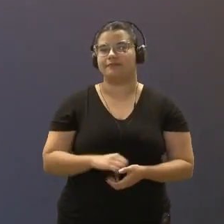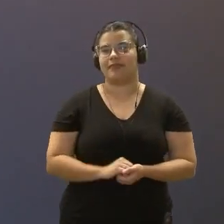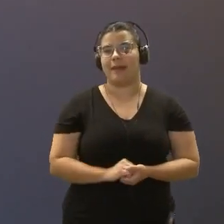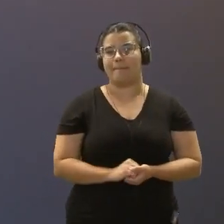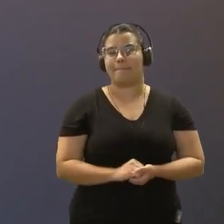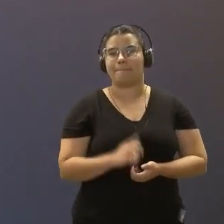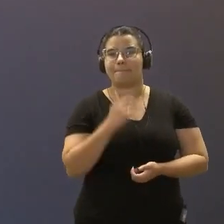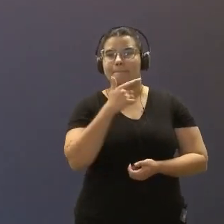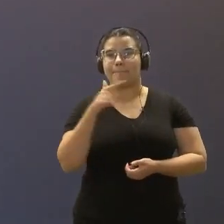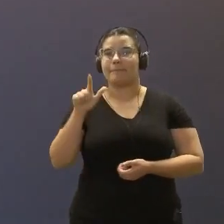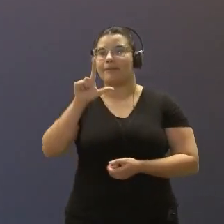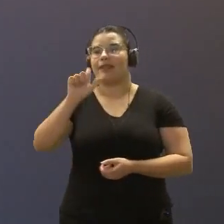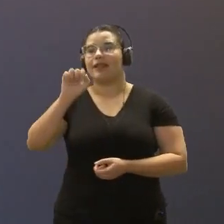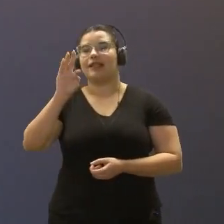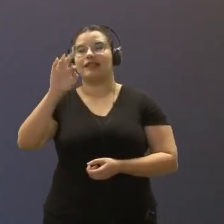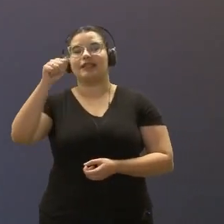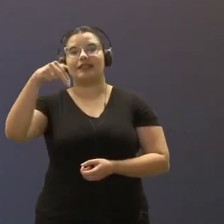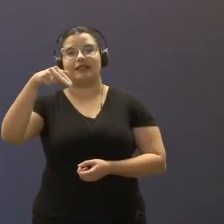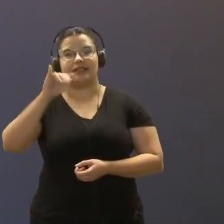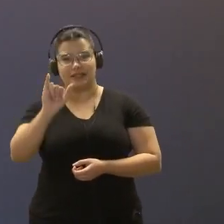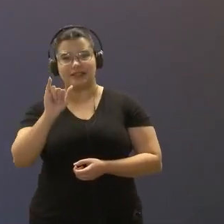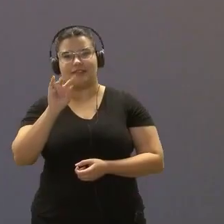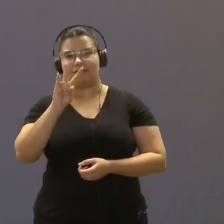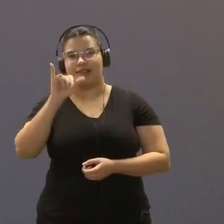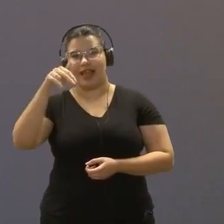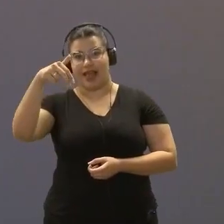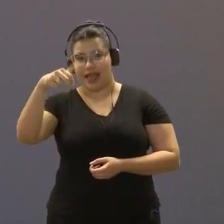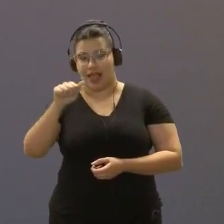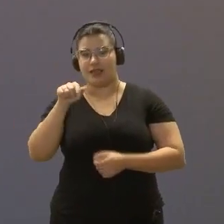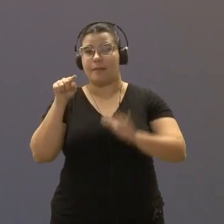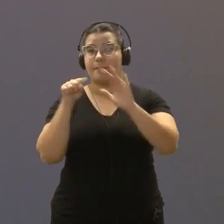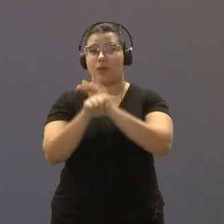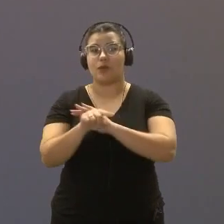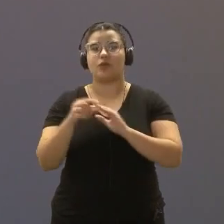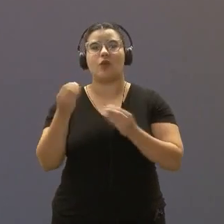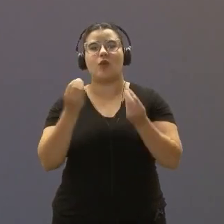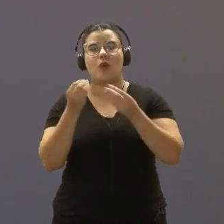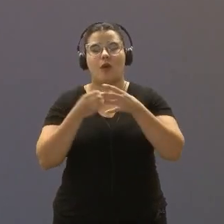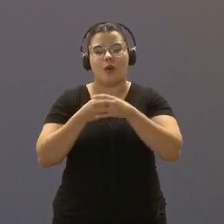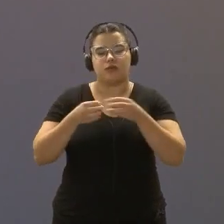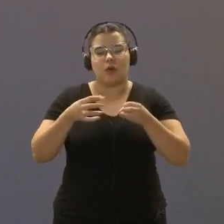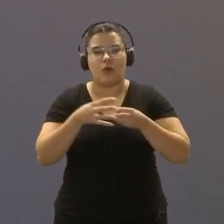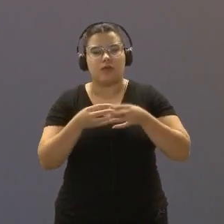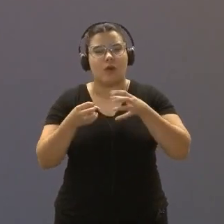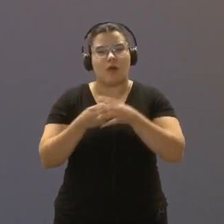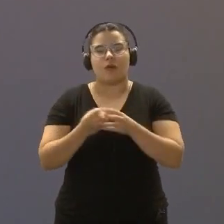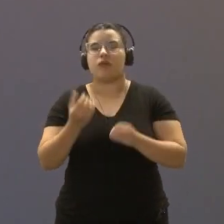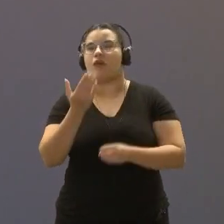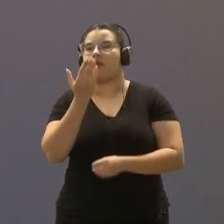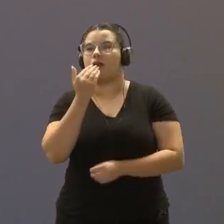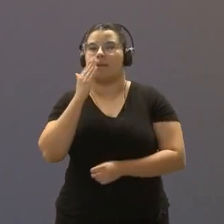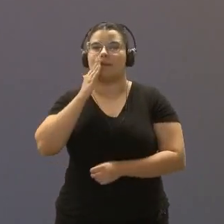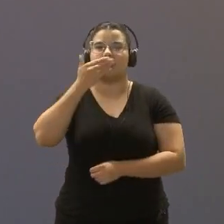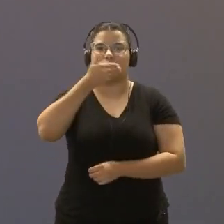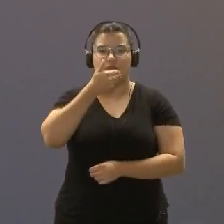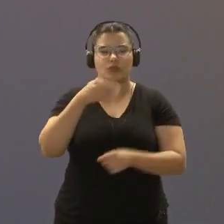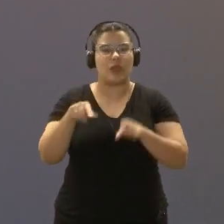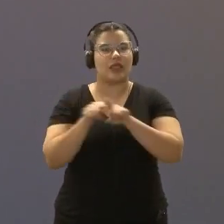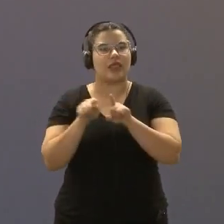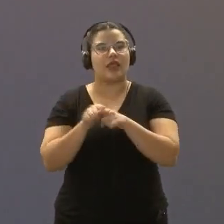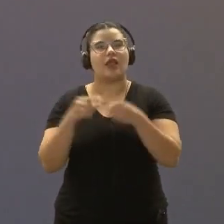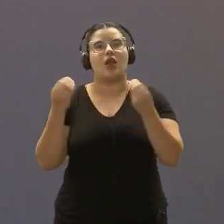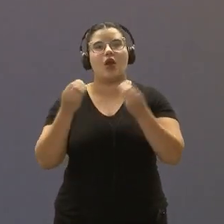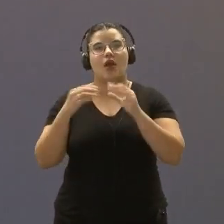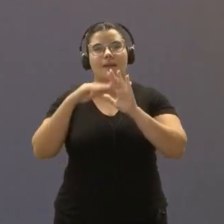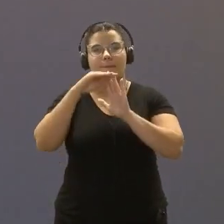A Natane Viana pergunta qual a relação da hemoglobina glicada e glicose em jejum? E a glicemia estimada média?